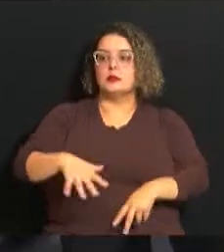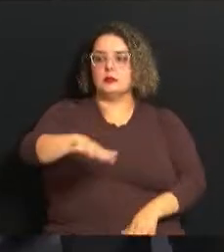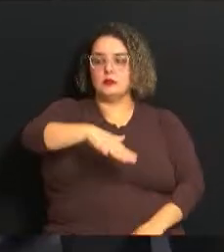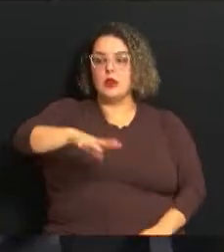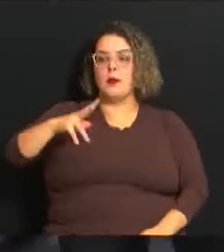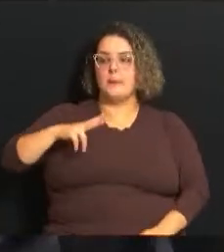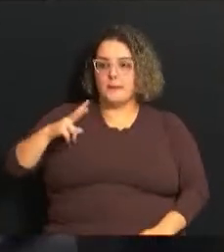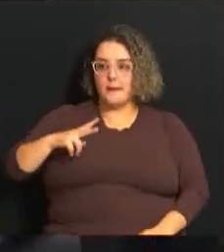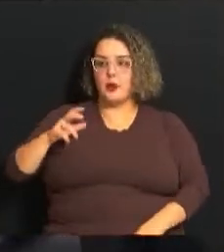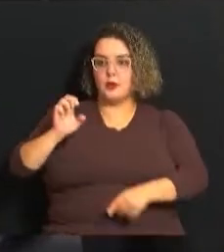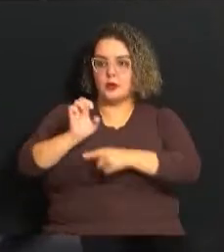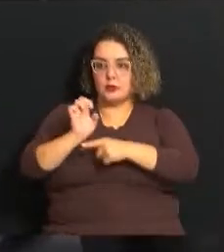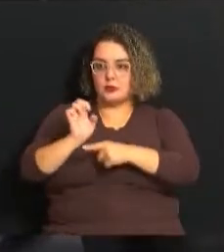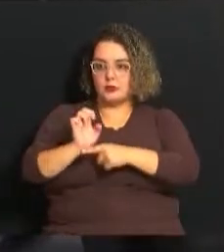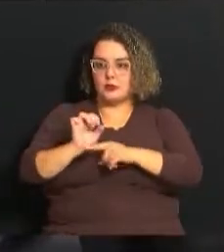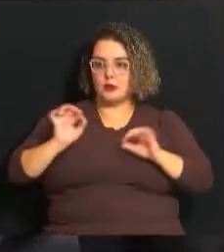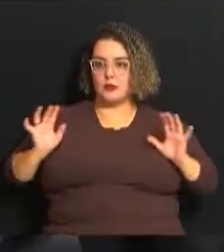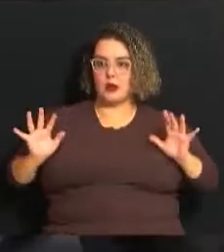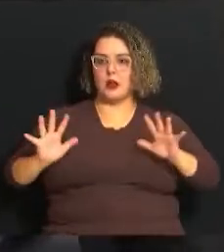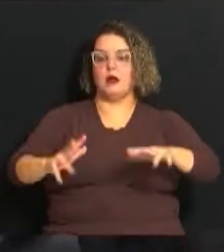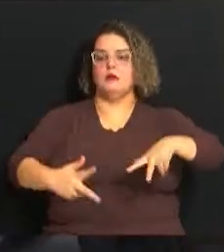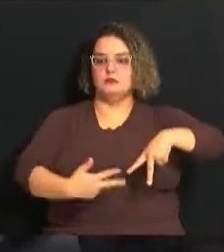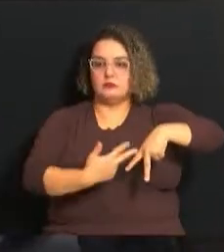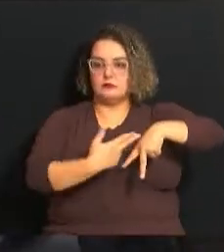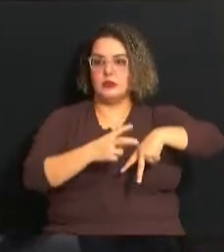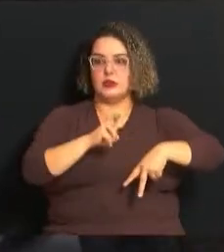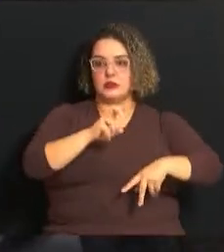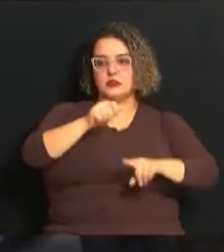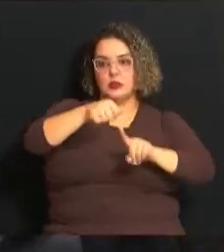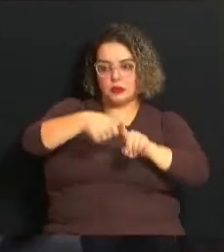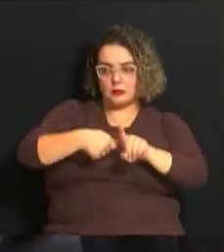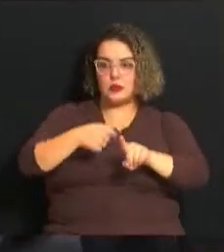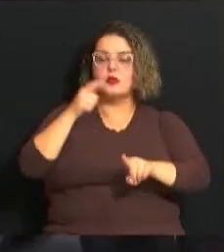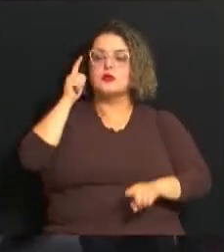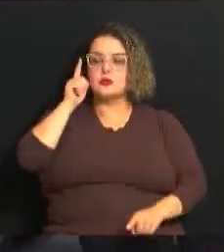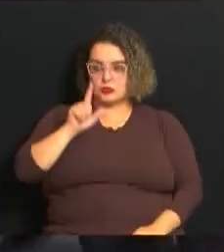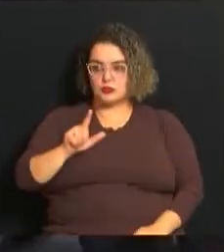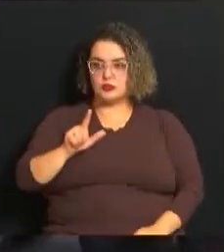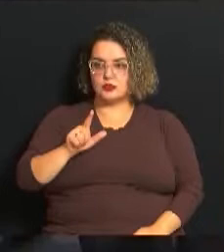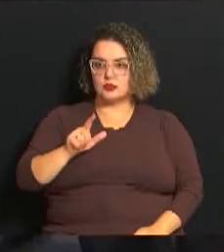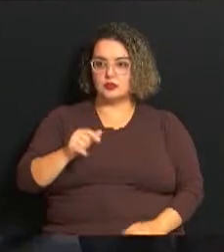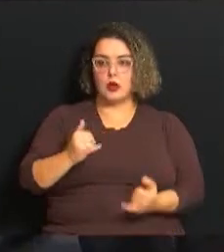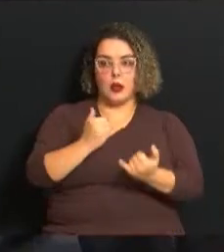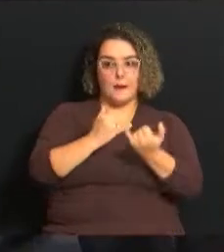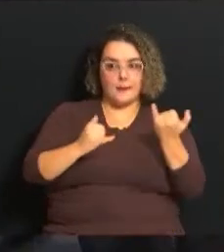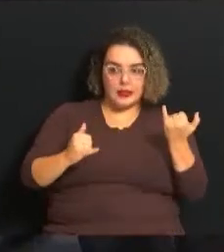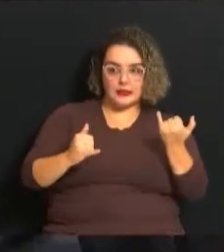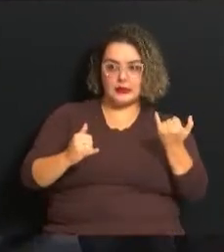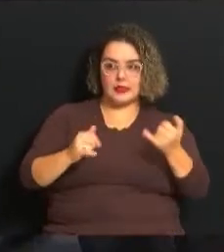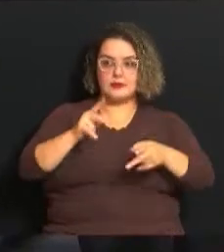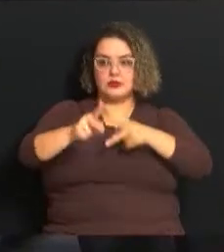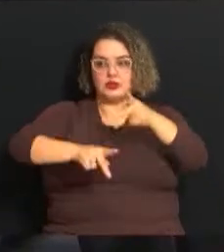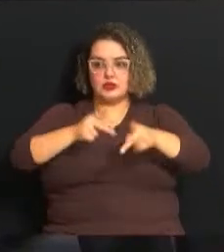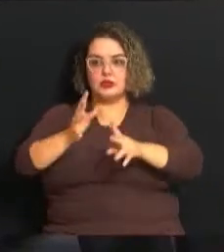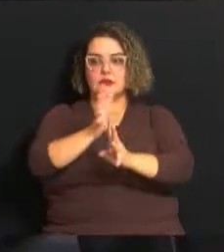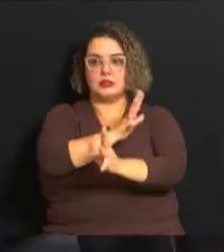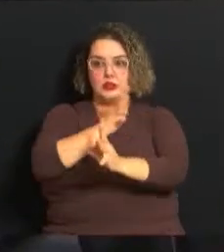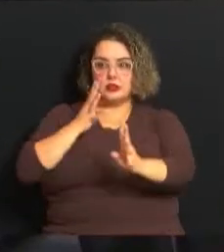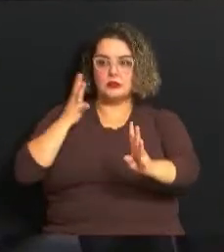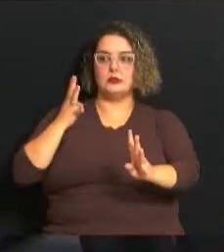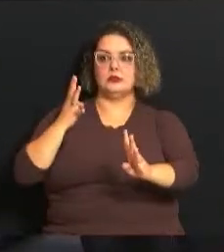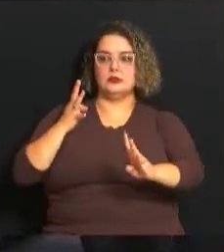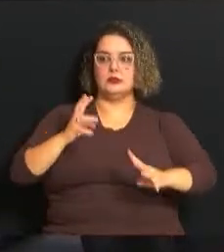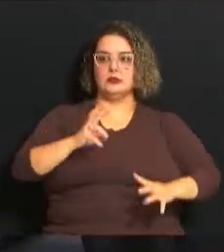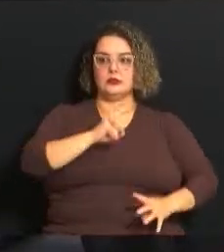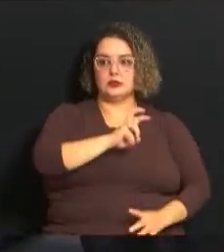de cirurgias. Então, durante 5 meses, a gente consegue alcançar metade dessa população que está na fila de 540